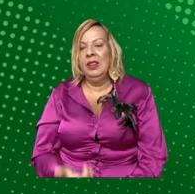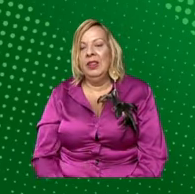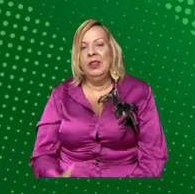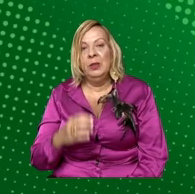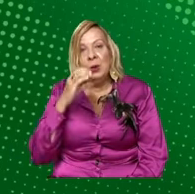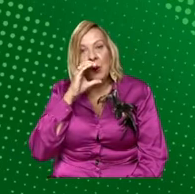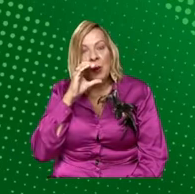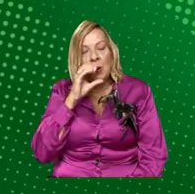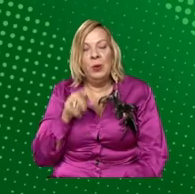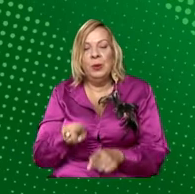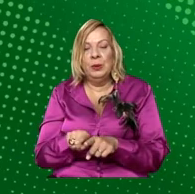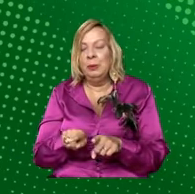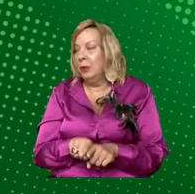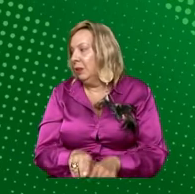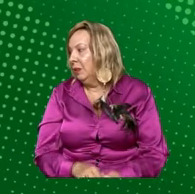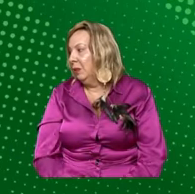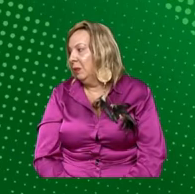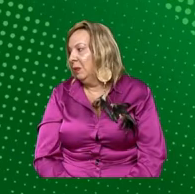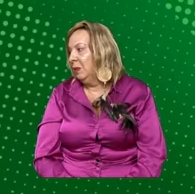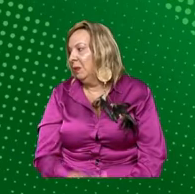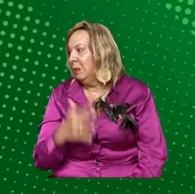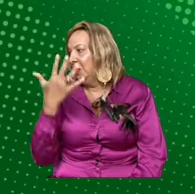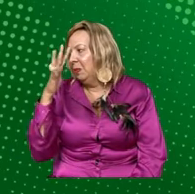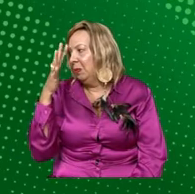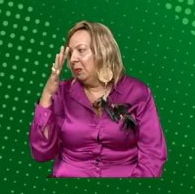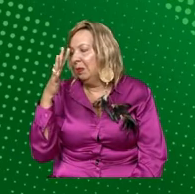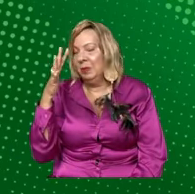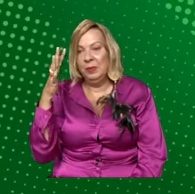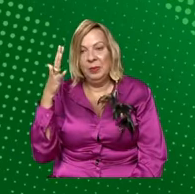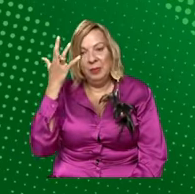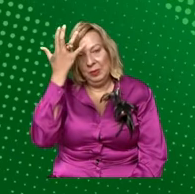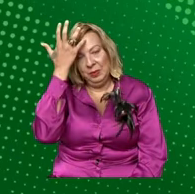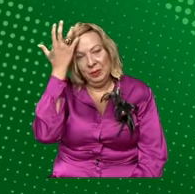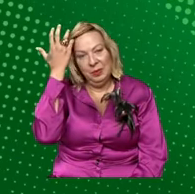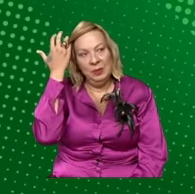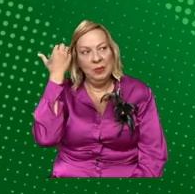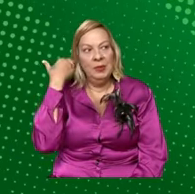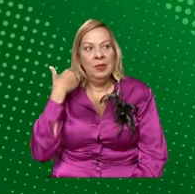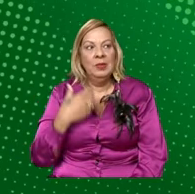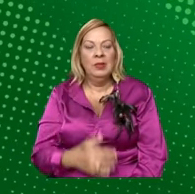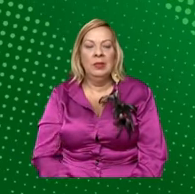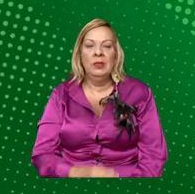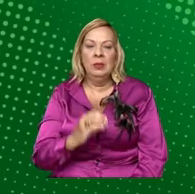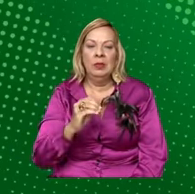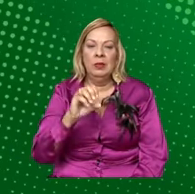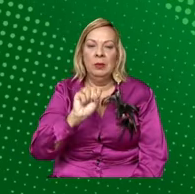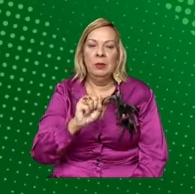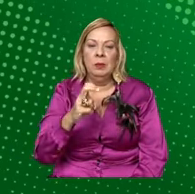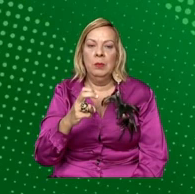para você, Regional Socorro 1. Parabéns. Chega mais R$500 para